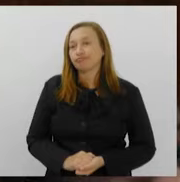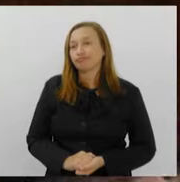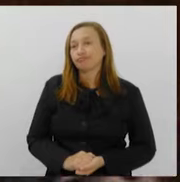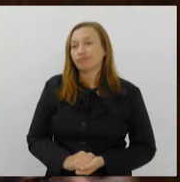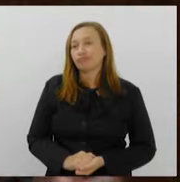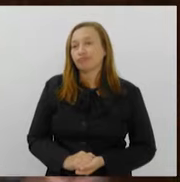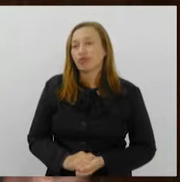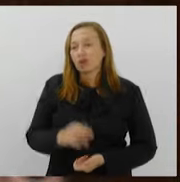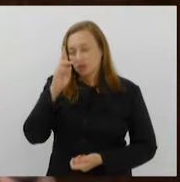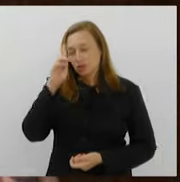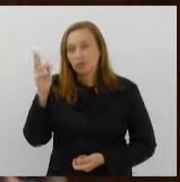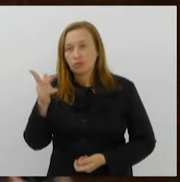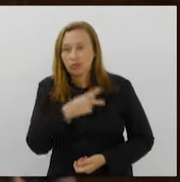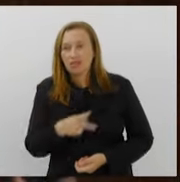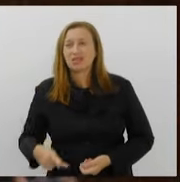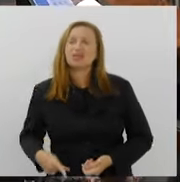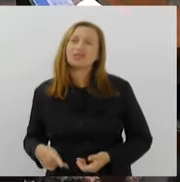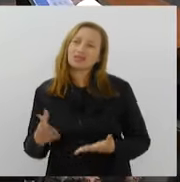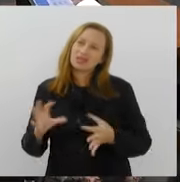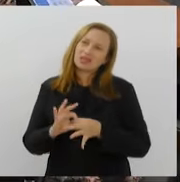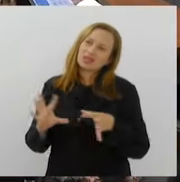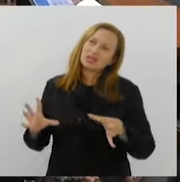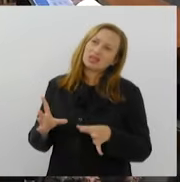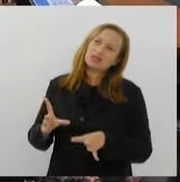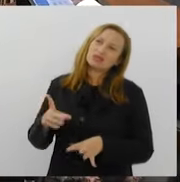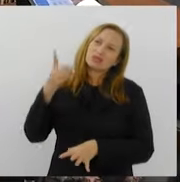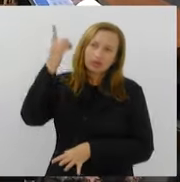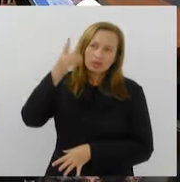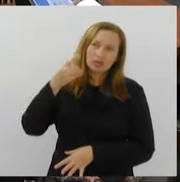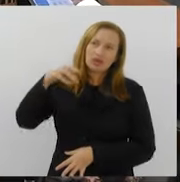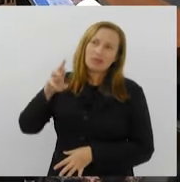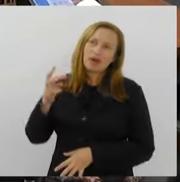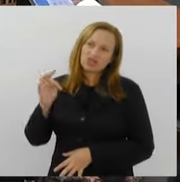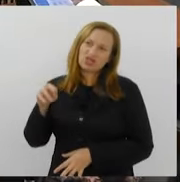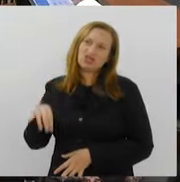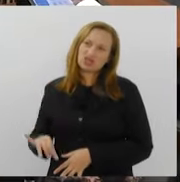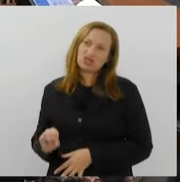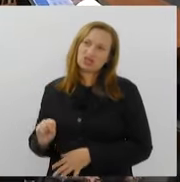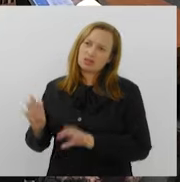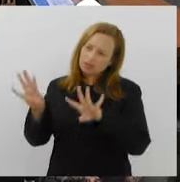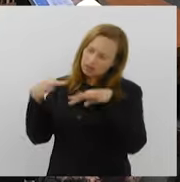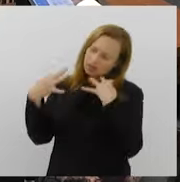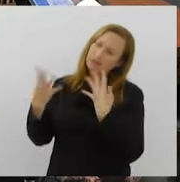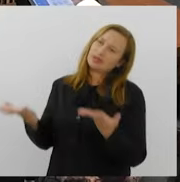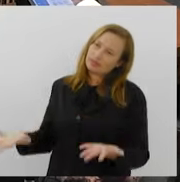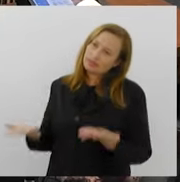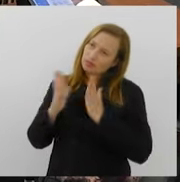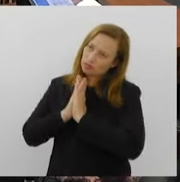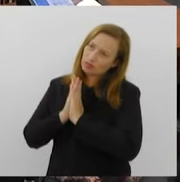saída. Senhor presidente, deixa o deputado Luiz Martins, preste atenção em mim, por favor.